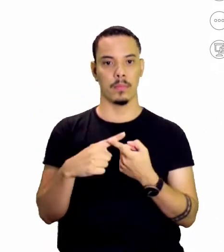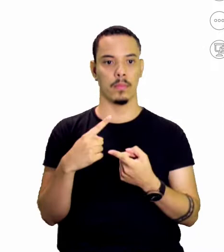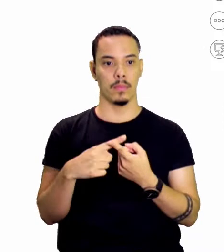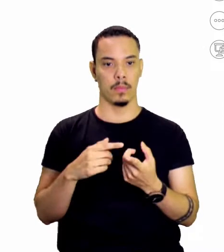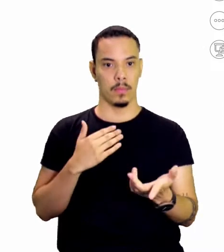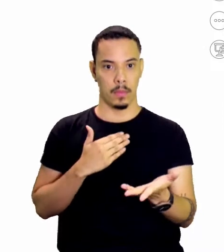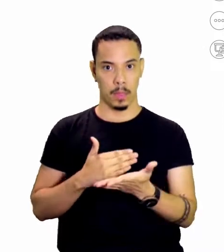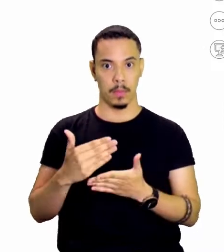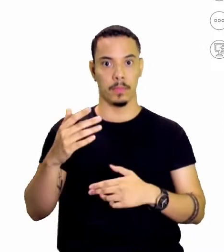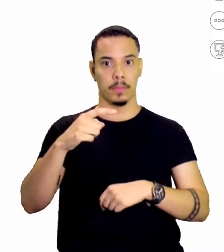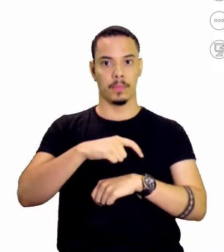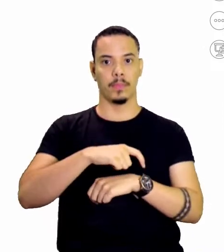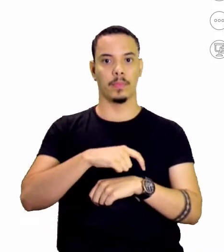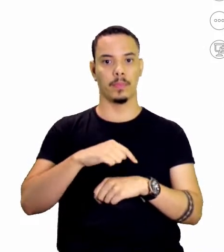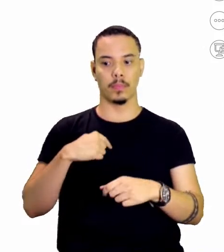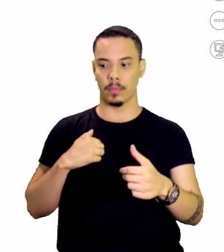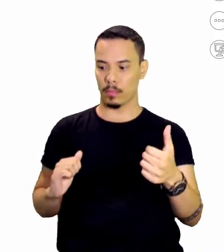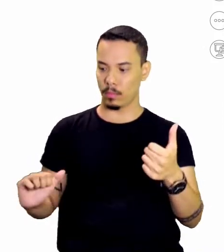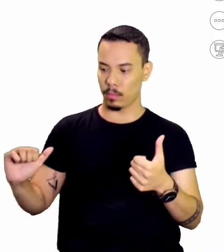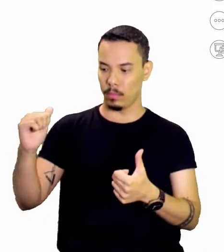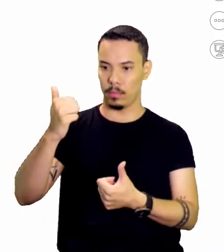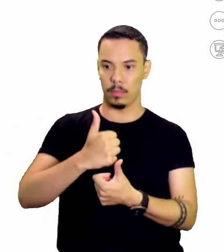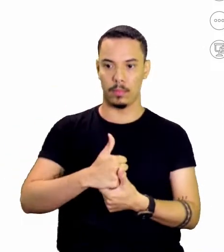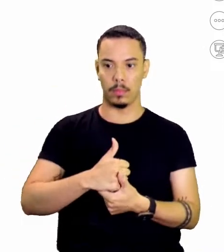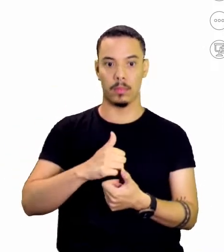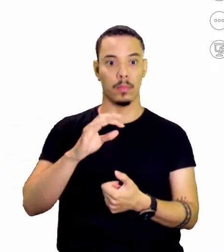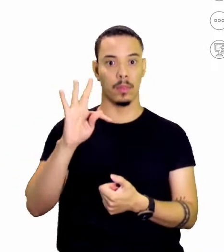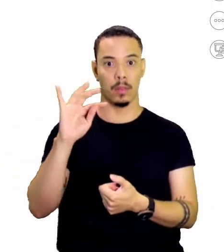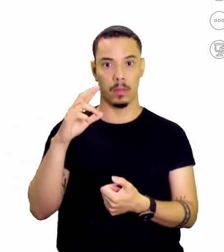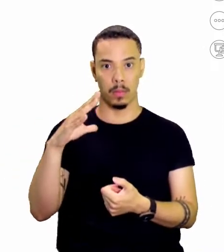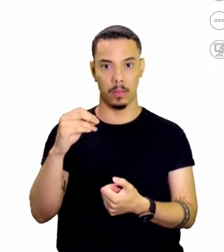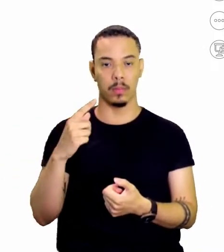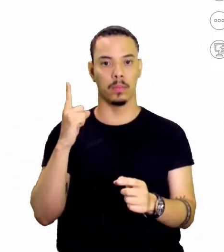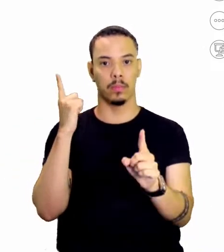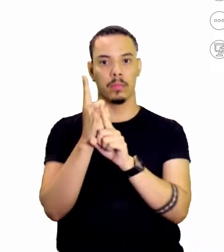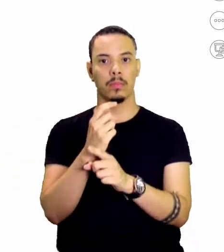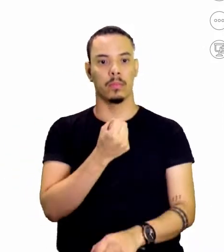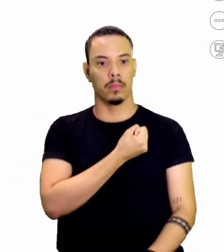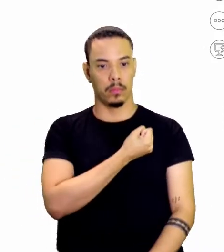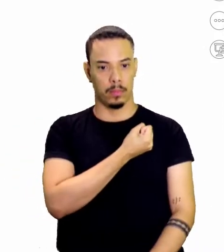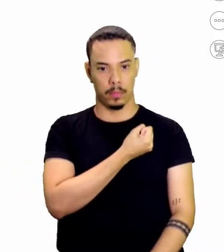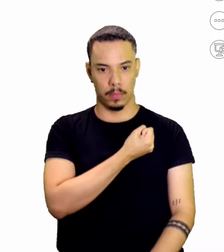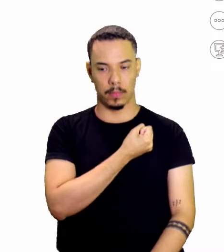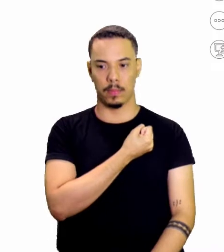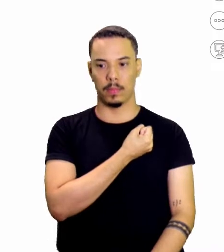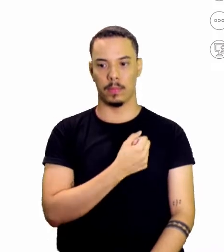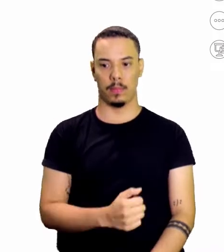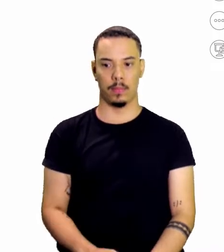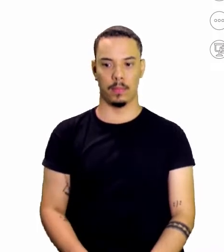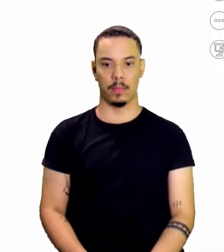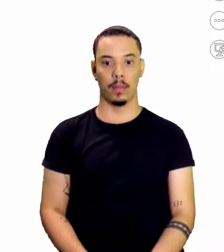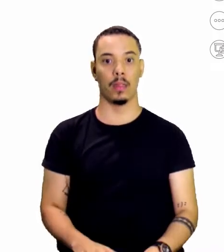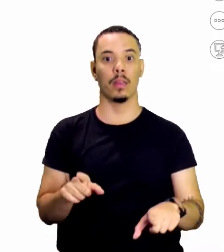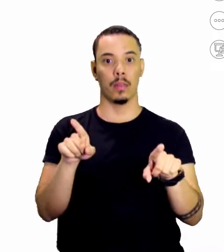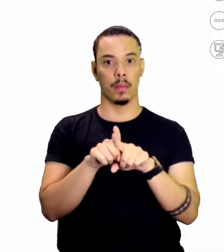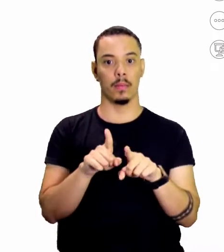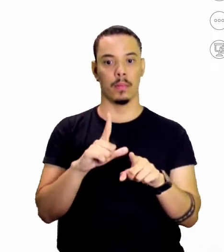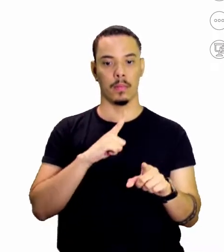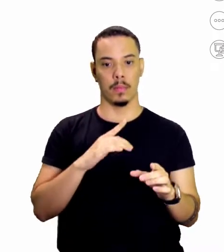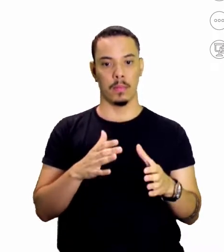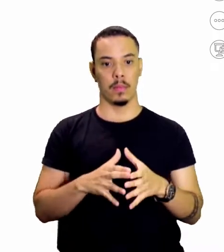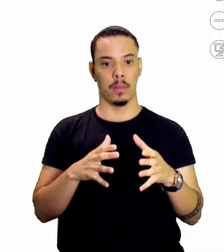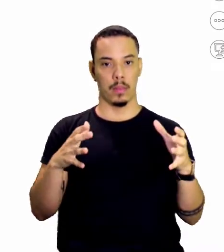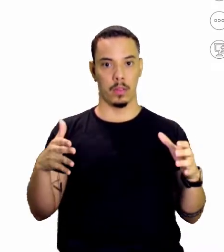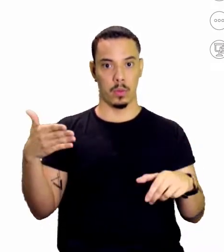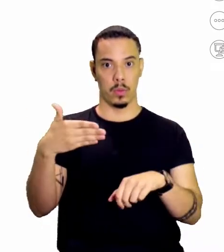masha um momento isso que eu substituí o tempo eu vou encontrar um valor de posição ocupada o tempo ok nós temos agradeço